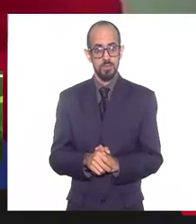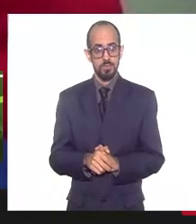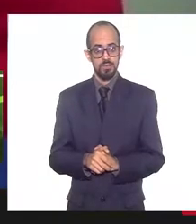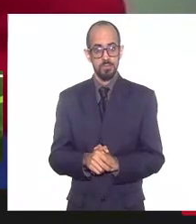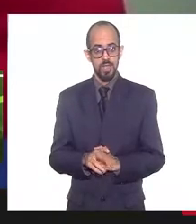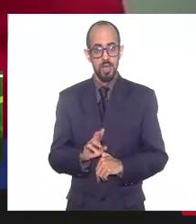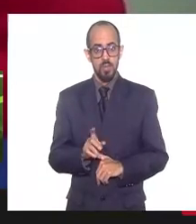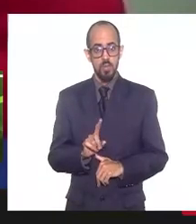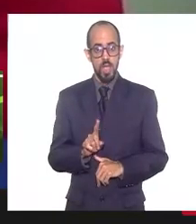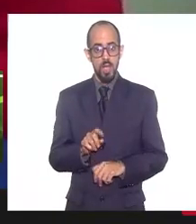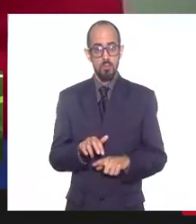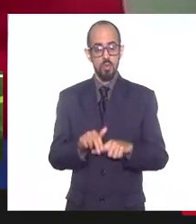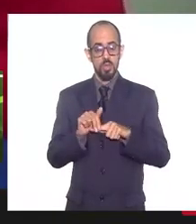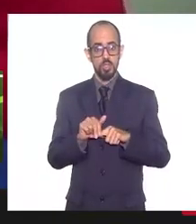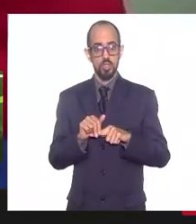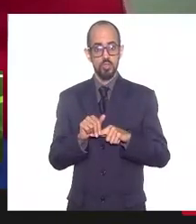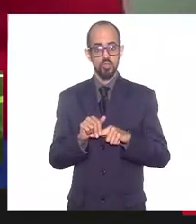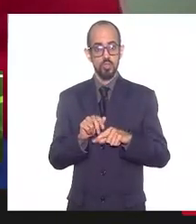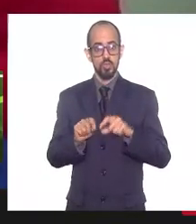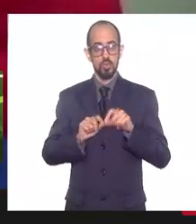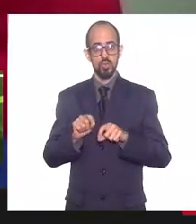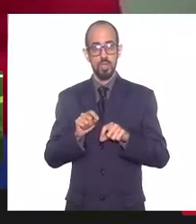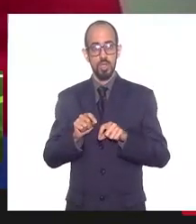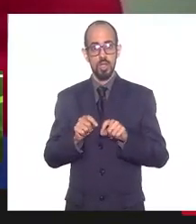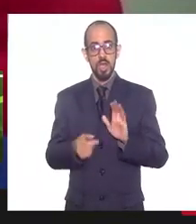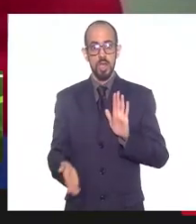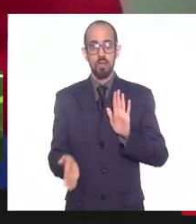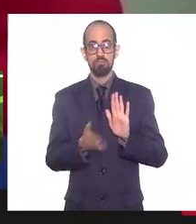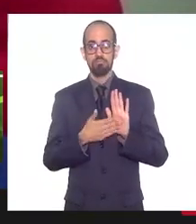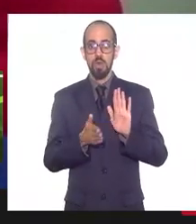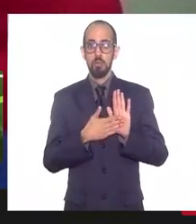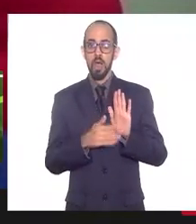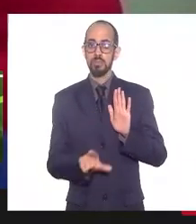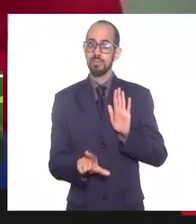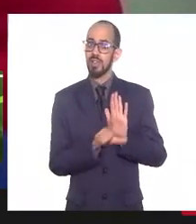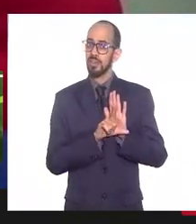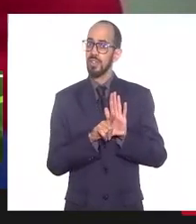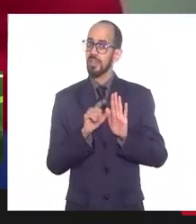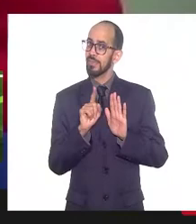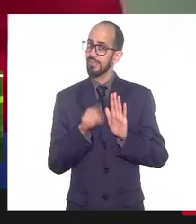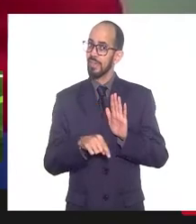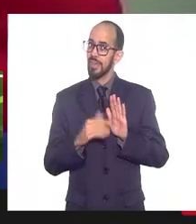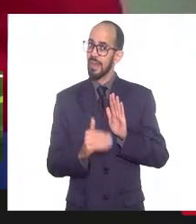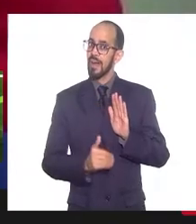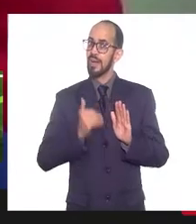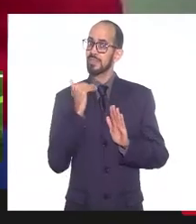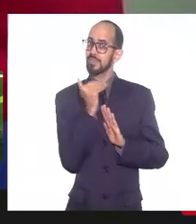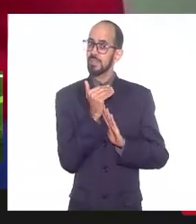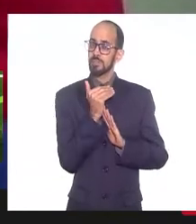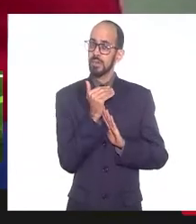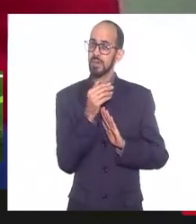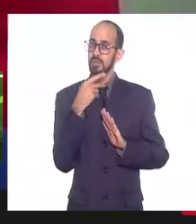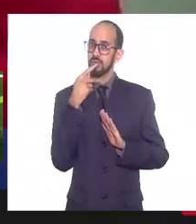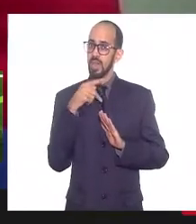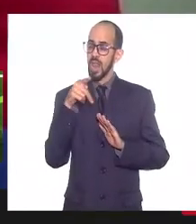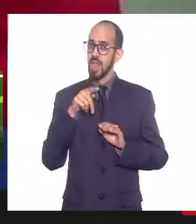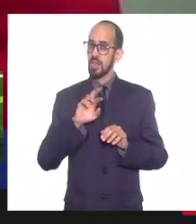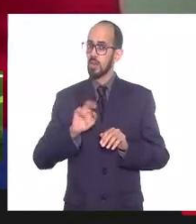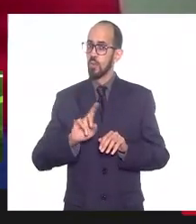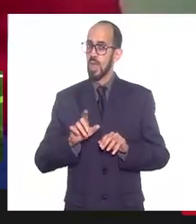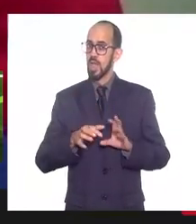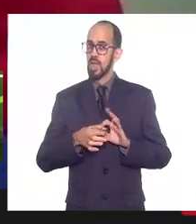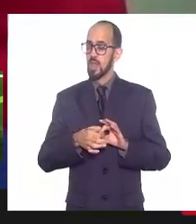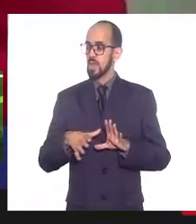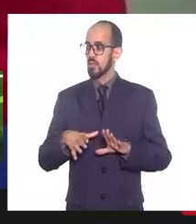realidade aquilo que determina, né, a lei, porque a lei ela é imperativa, ela não fala que é facultativa aos